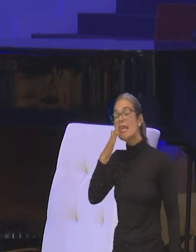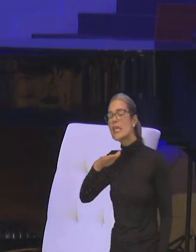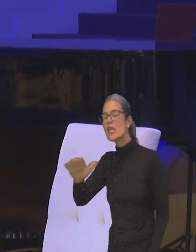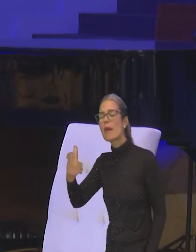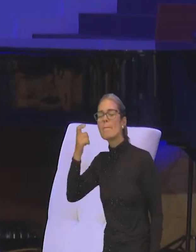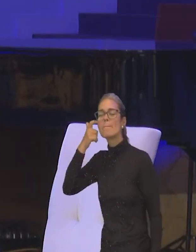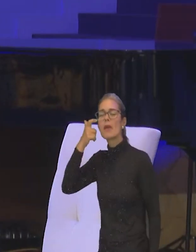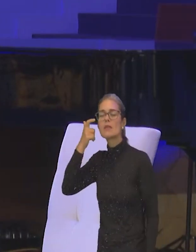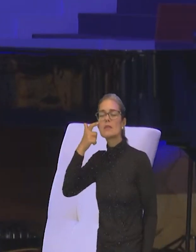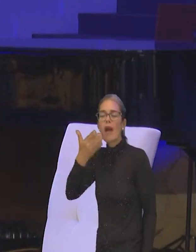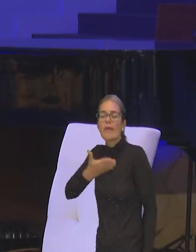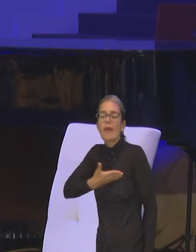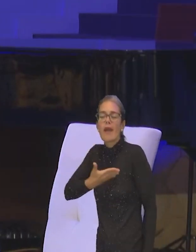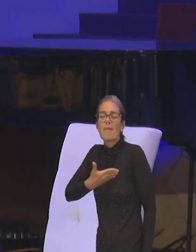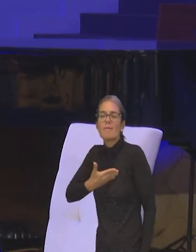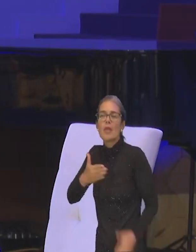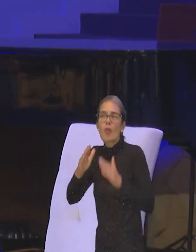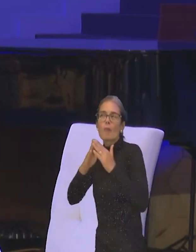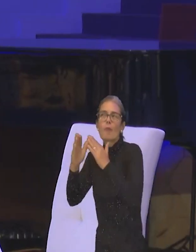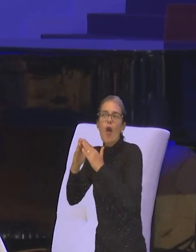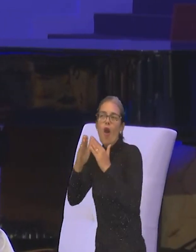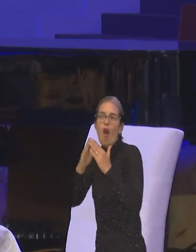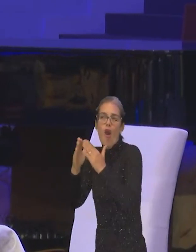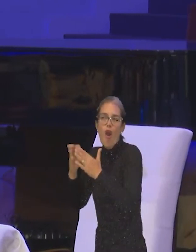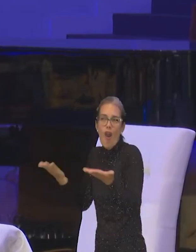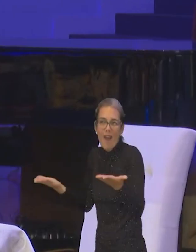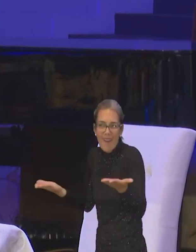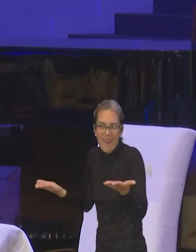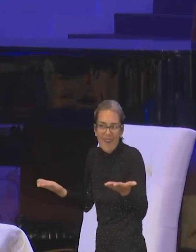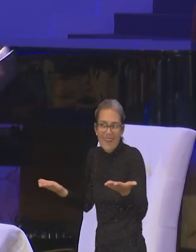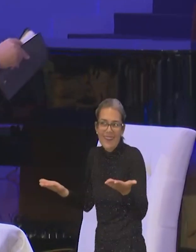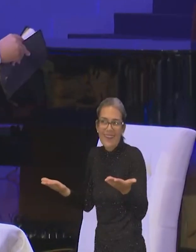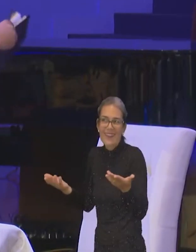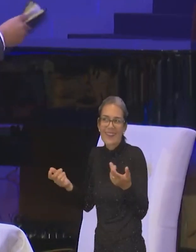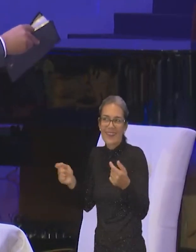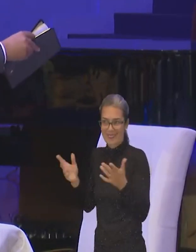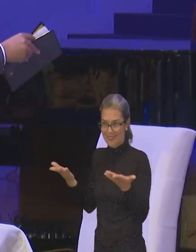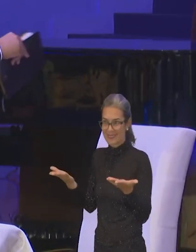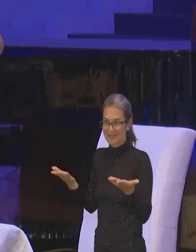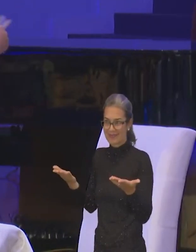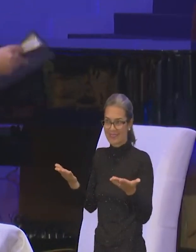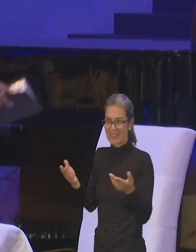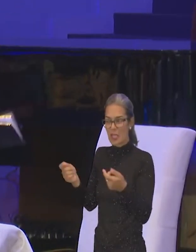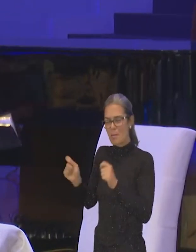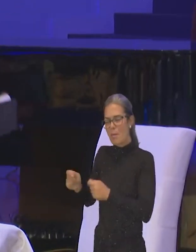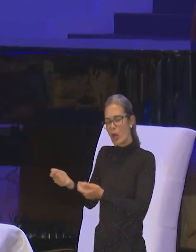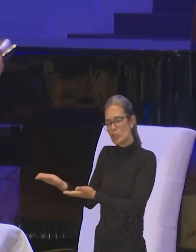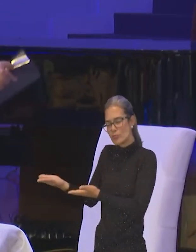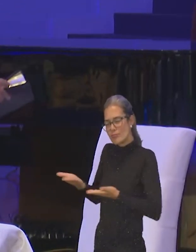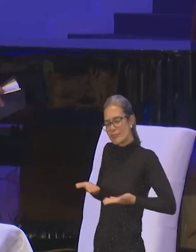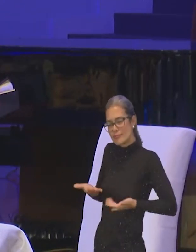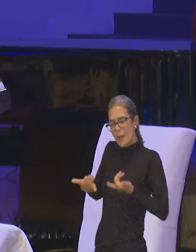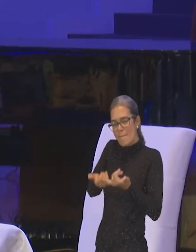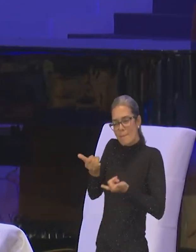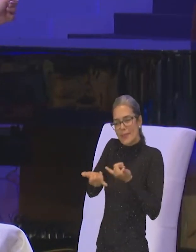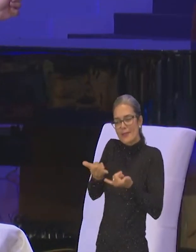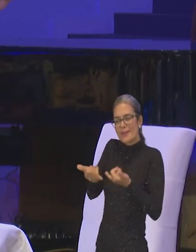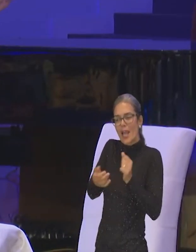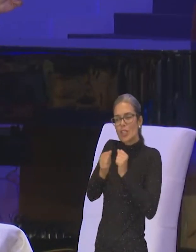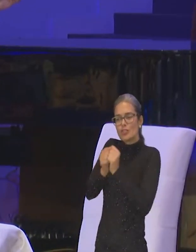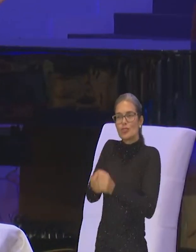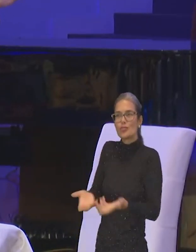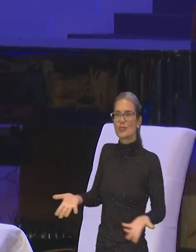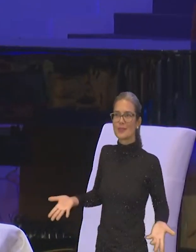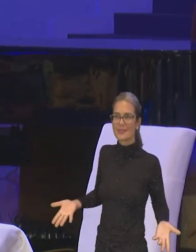seu prédio, no seu condomínio, que podem sentar junto com você à mesa e podem ali, junto com você, em um lanche, ouvir